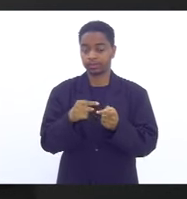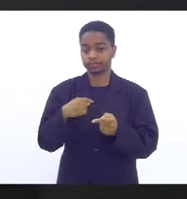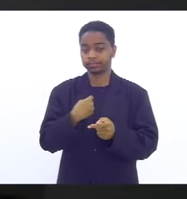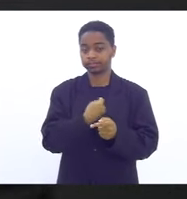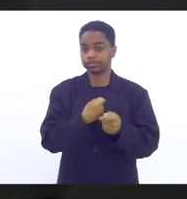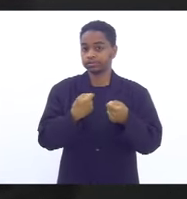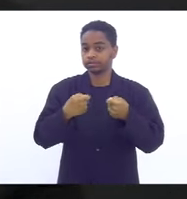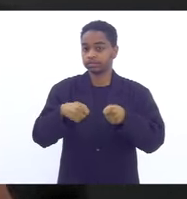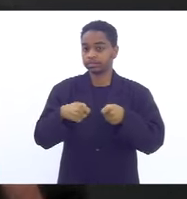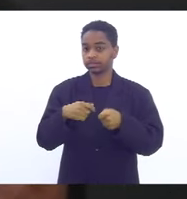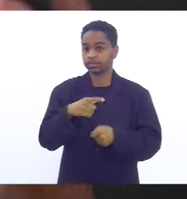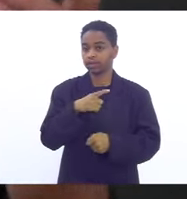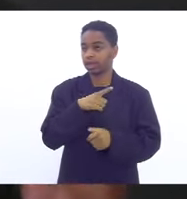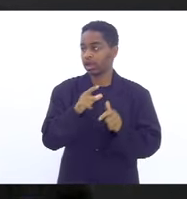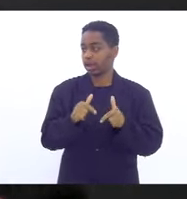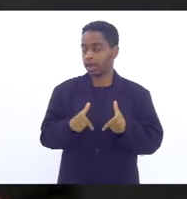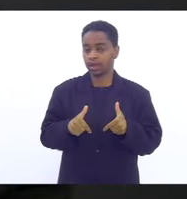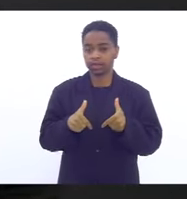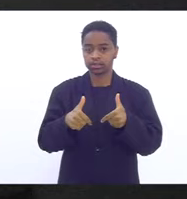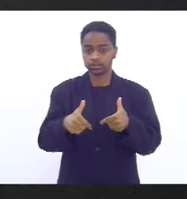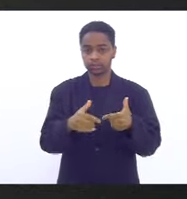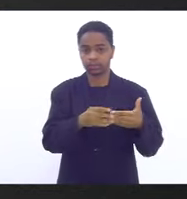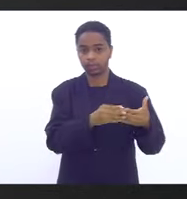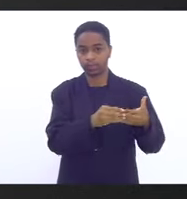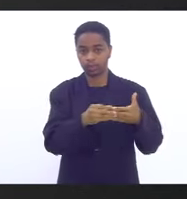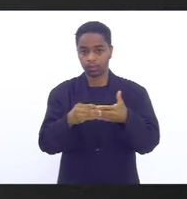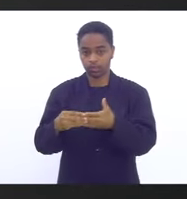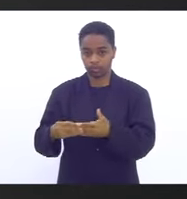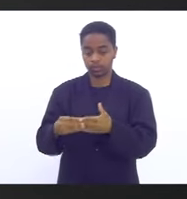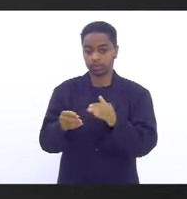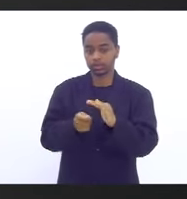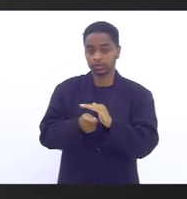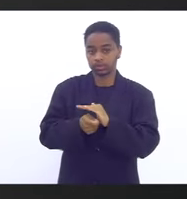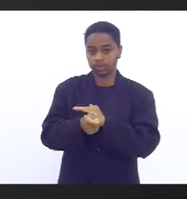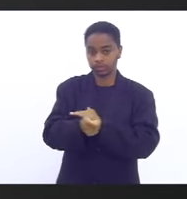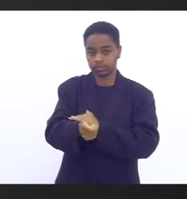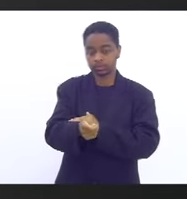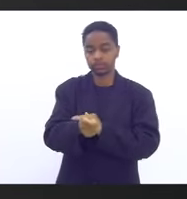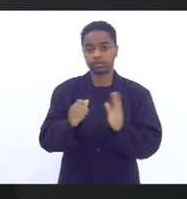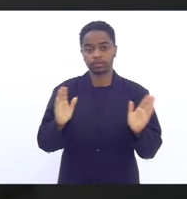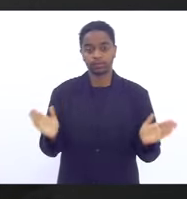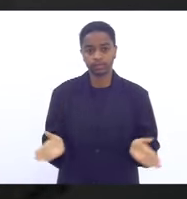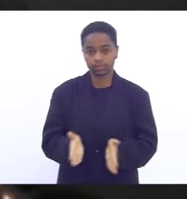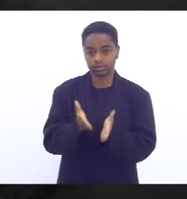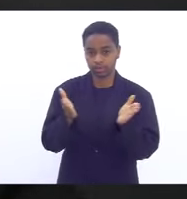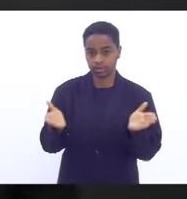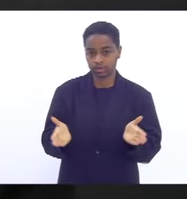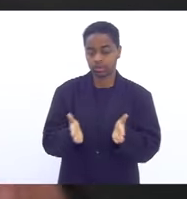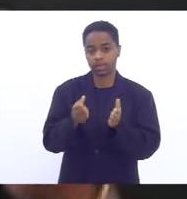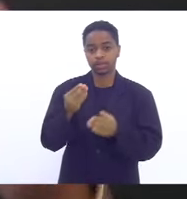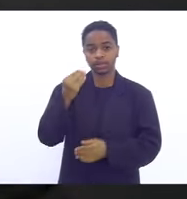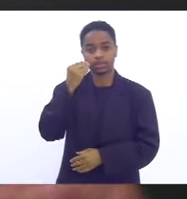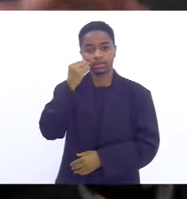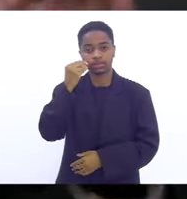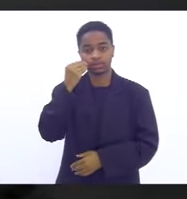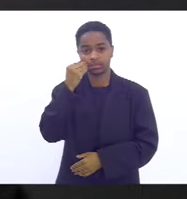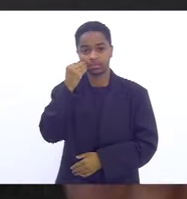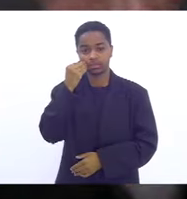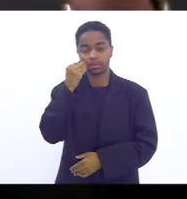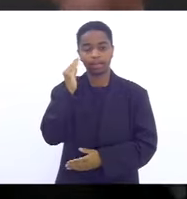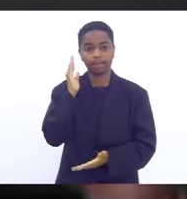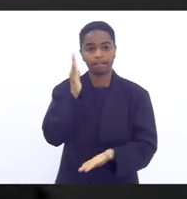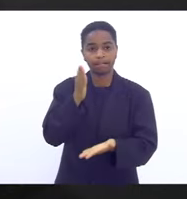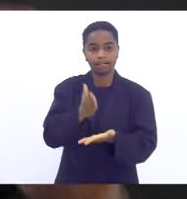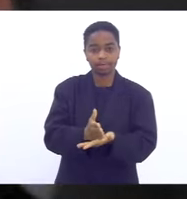tenhamos uma ação dirigida com investimento ou incentivo para acabar com essa